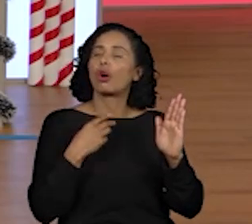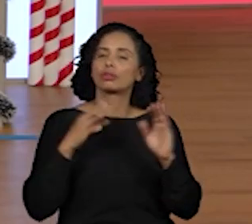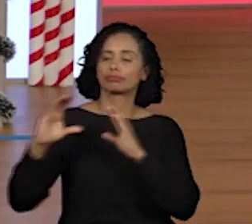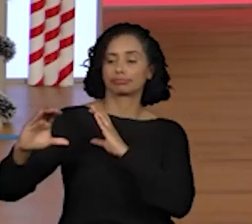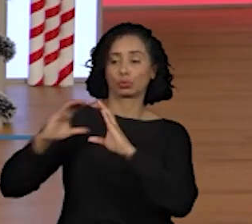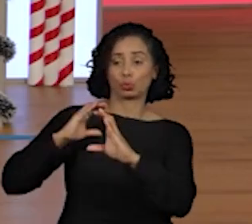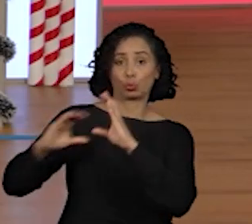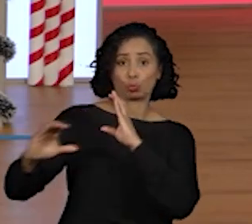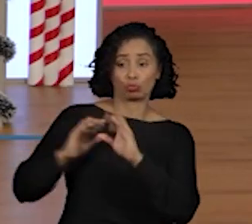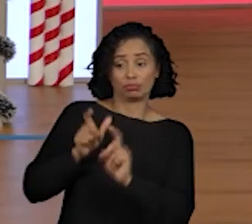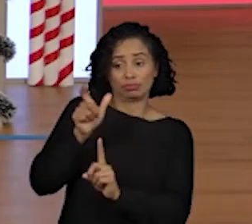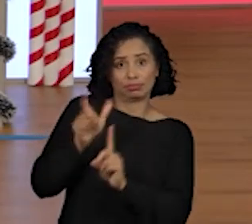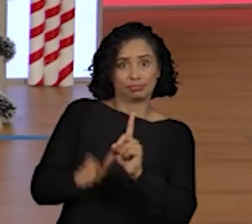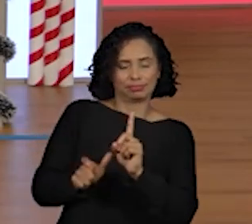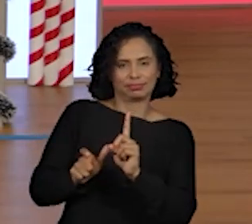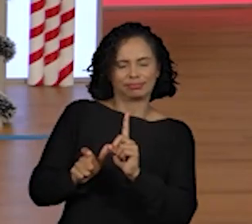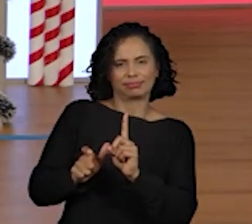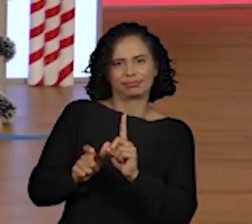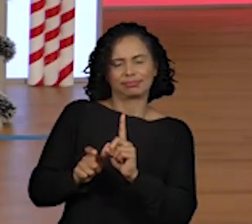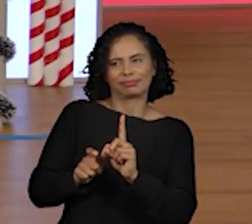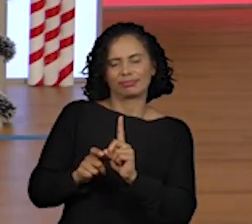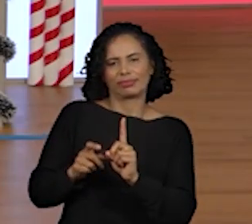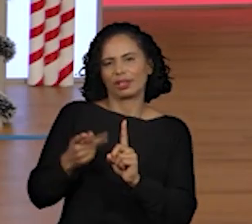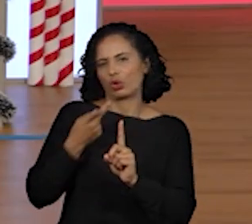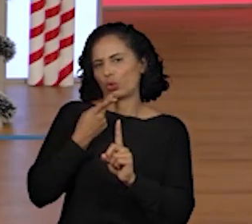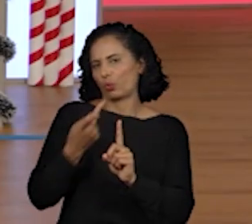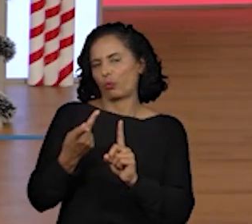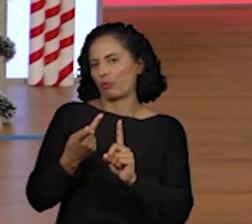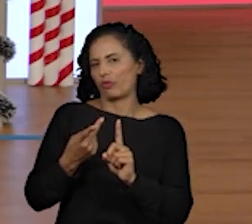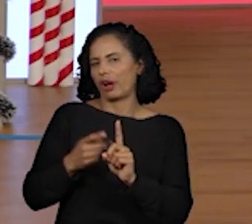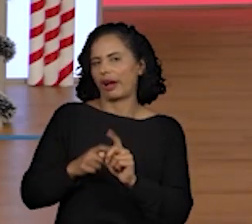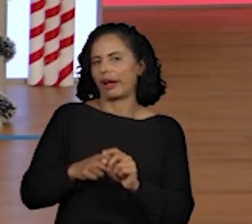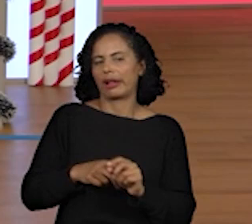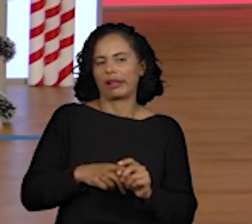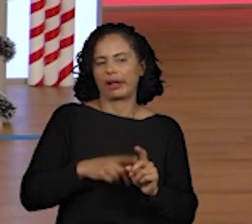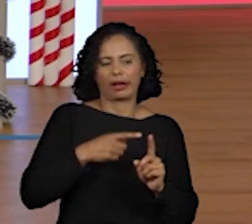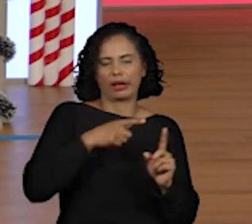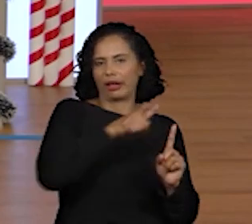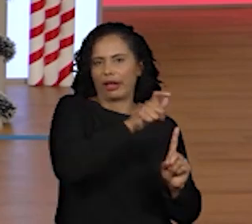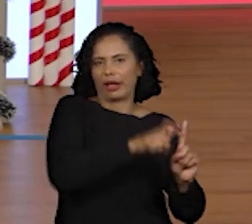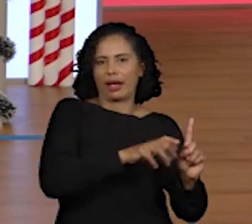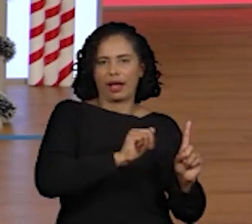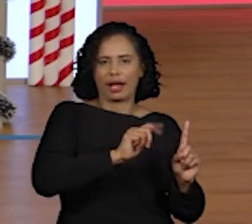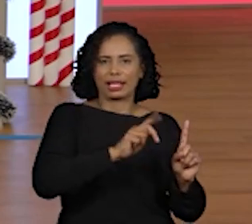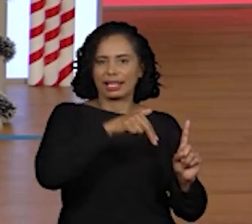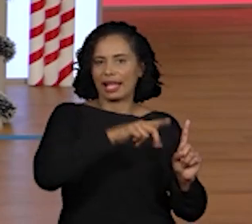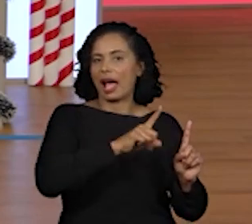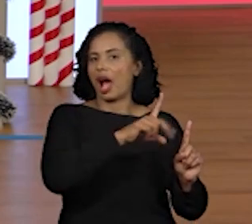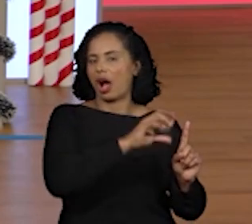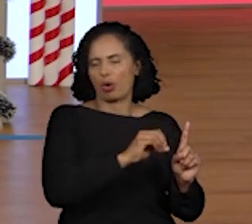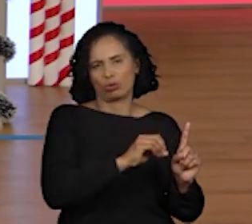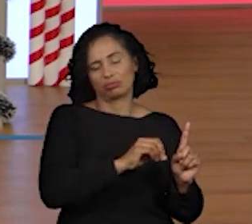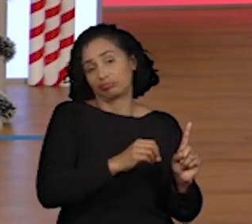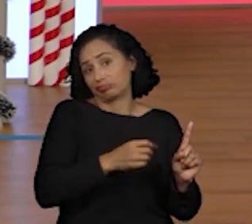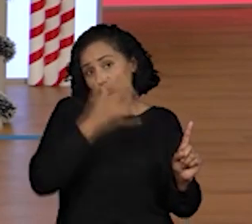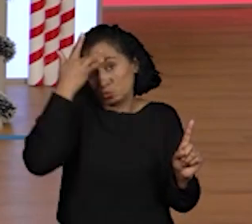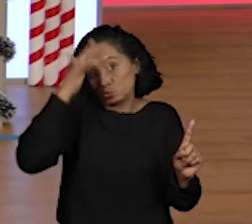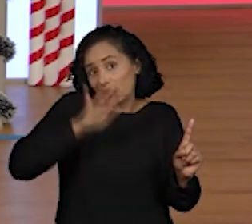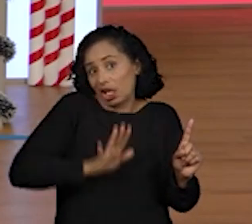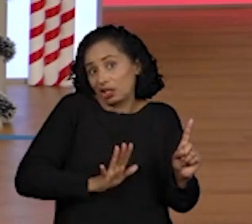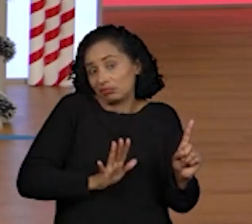afirma que é o seu Agnaldo que está falando, não é mesmo? A gente não sabe